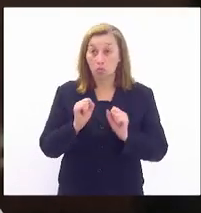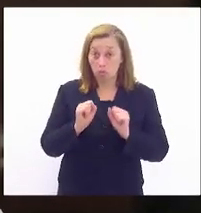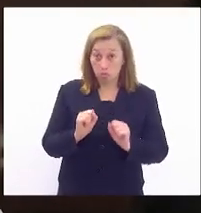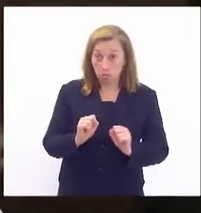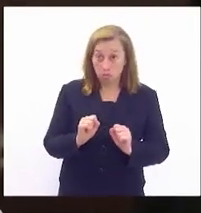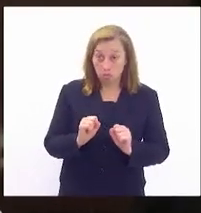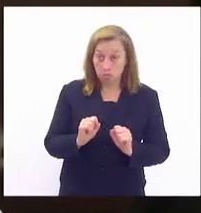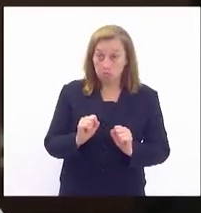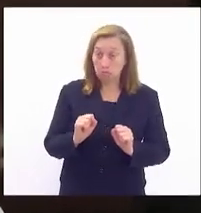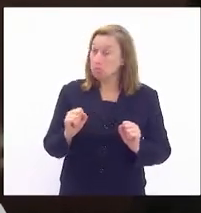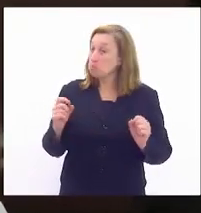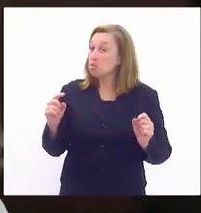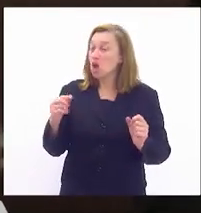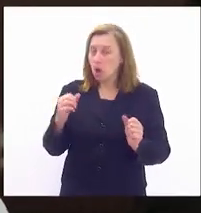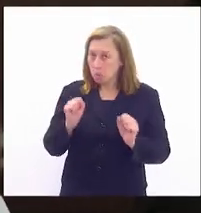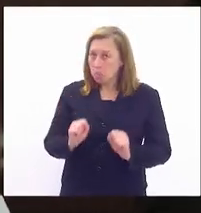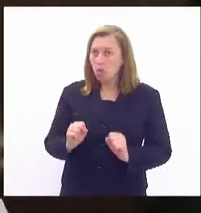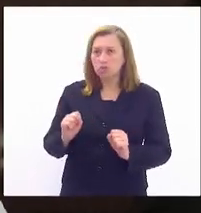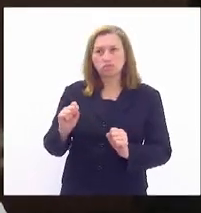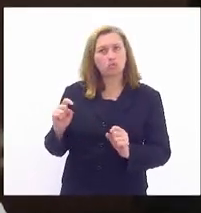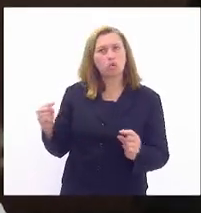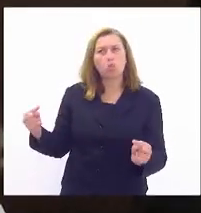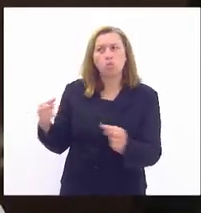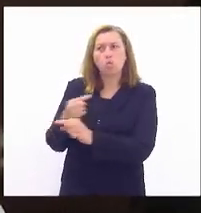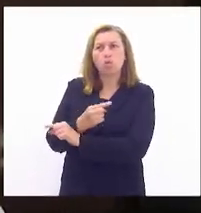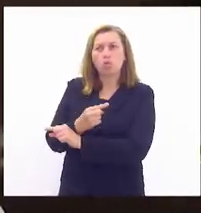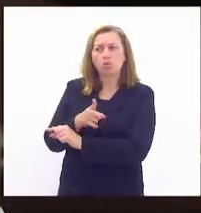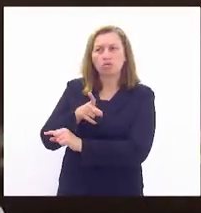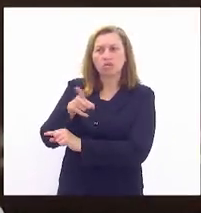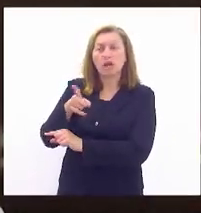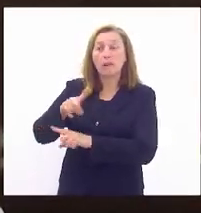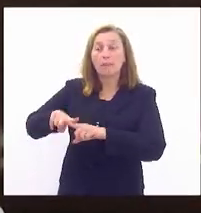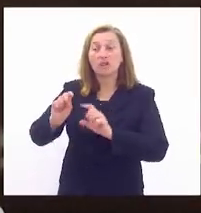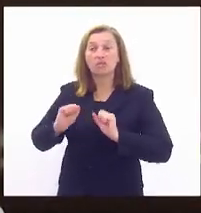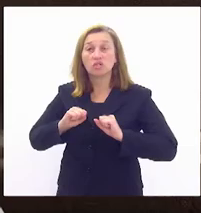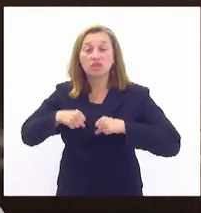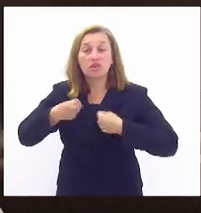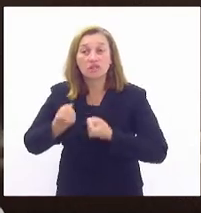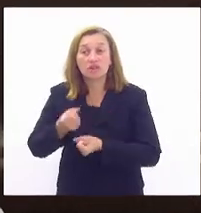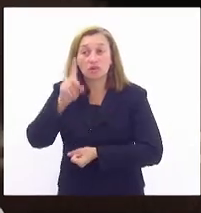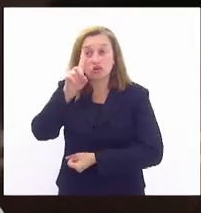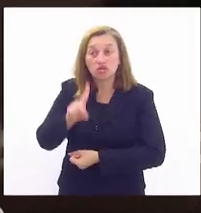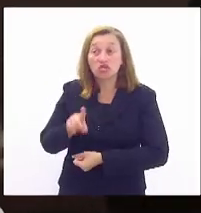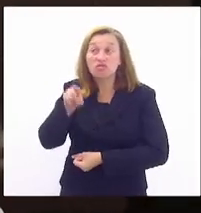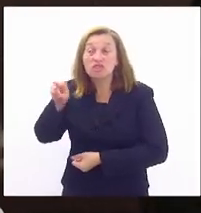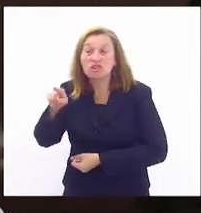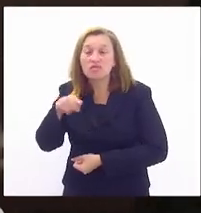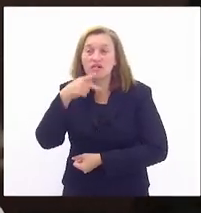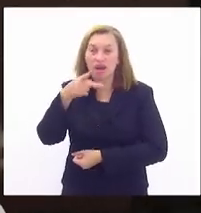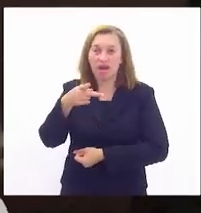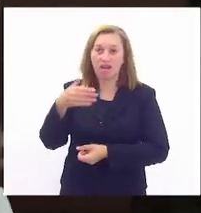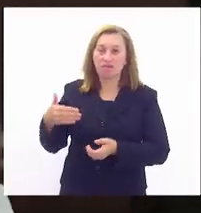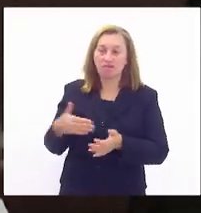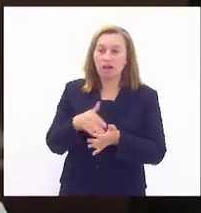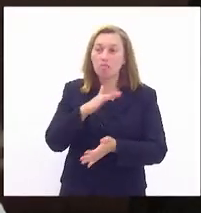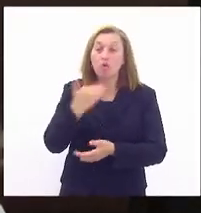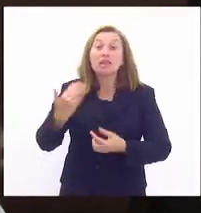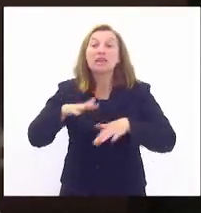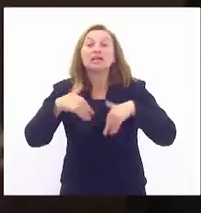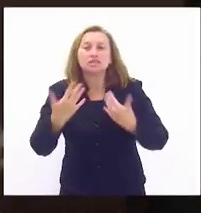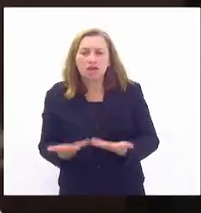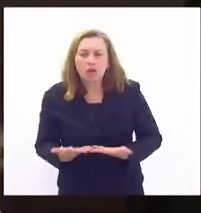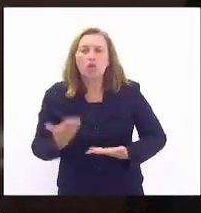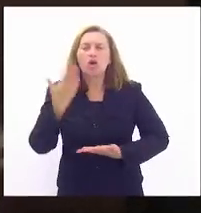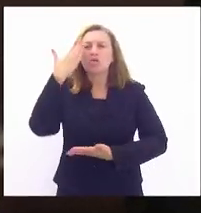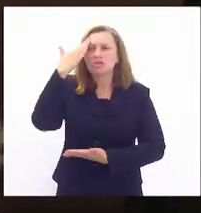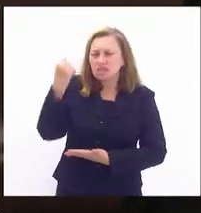não concordar com você, mas eu vou defender até a morte o direito de você falar. Então, assim, eu sei,